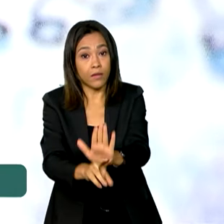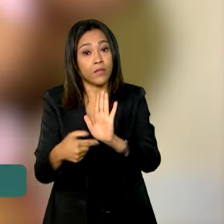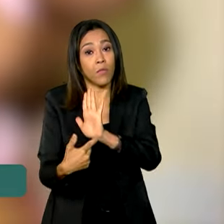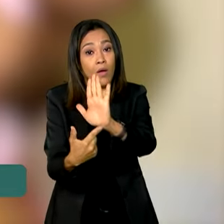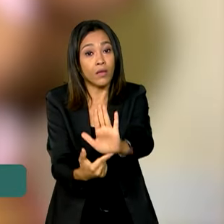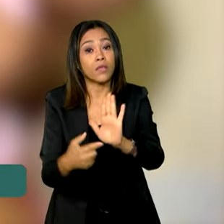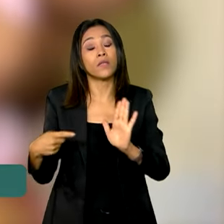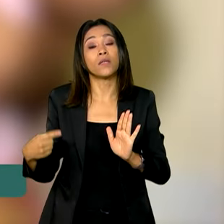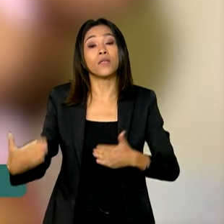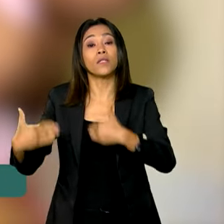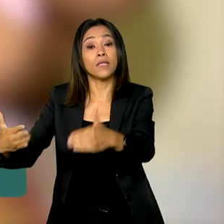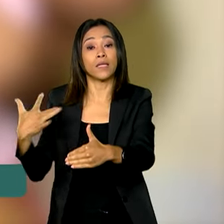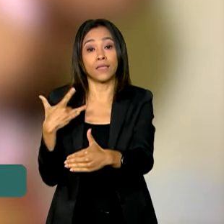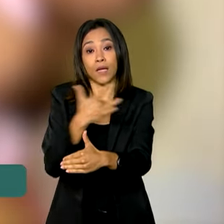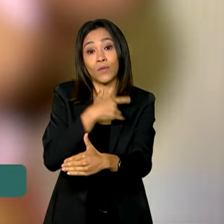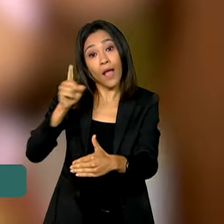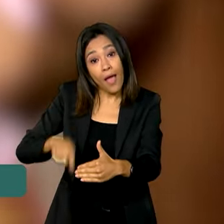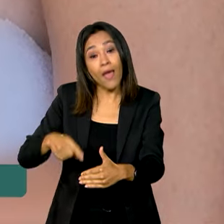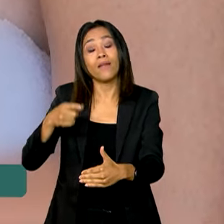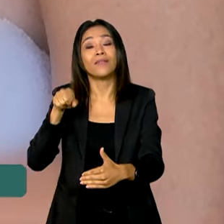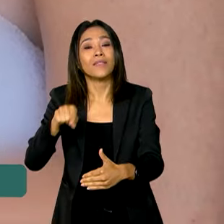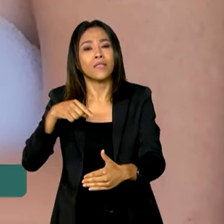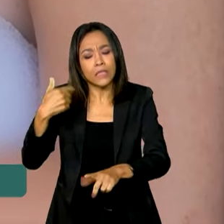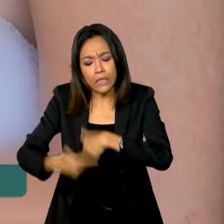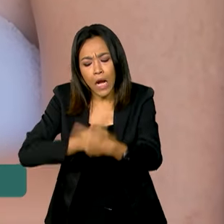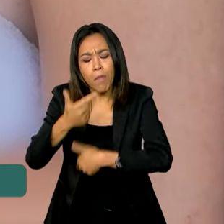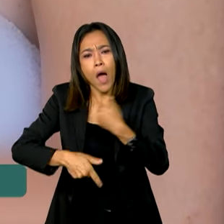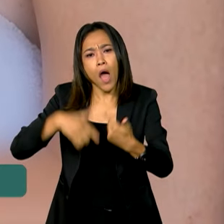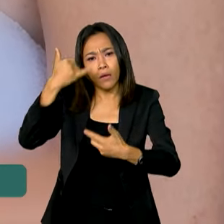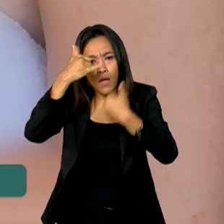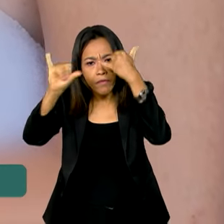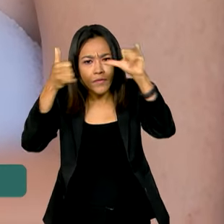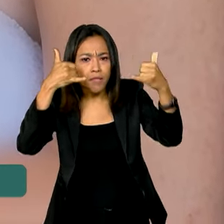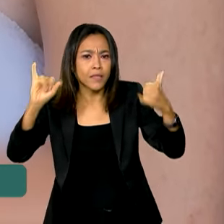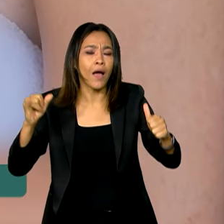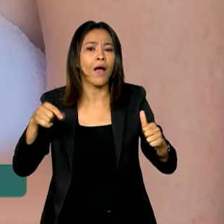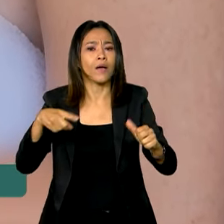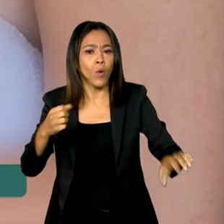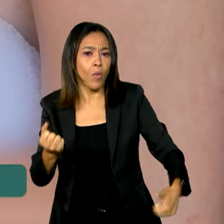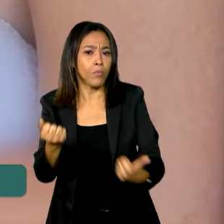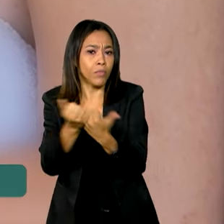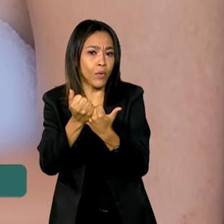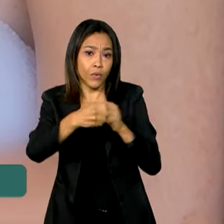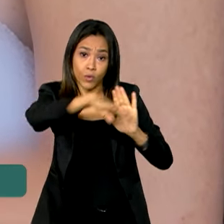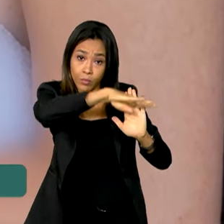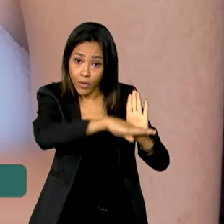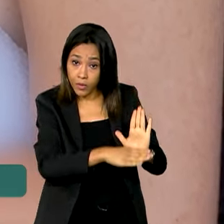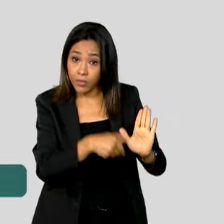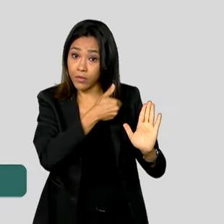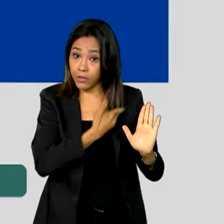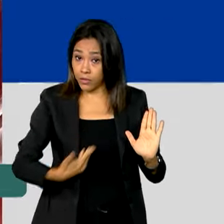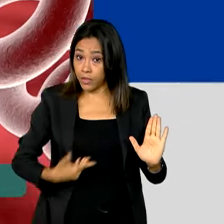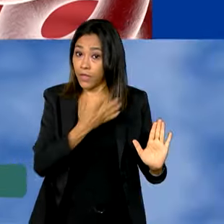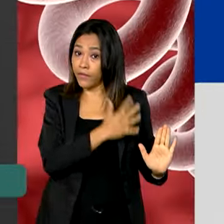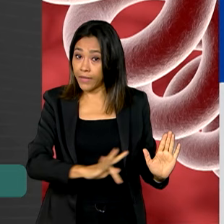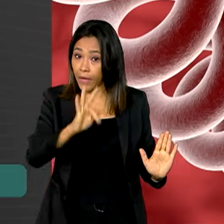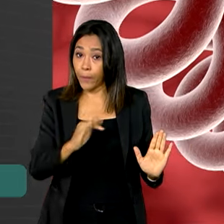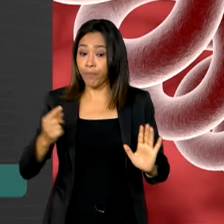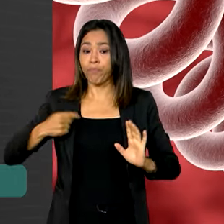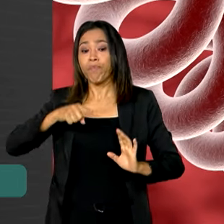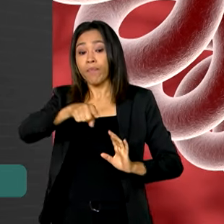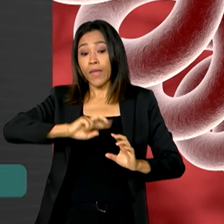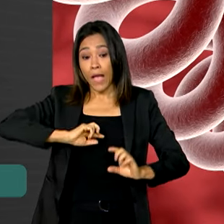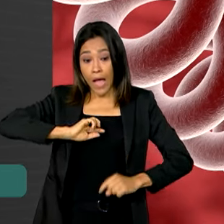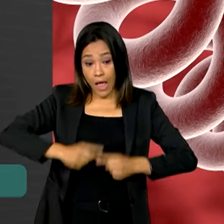Saúde, é fruto de ações preventivas reforçadas pelo programa Brasil Saudável do governo federal. A transmissão